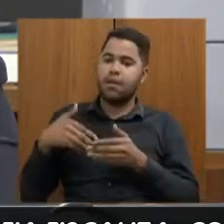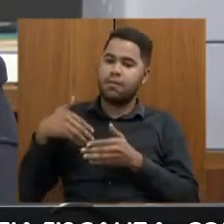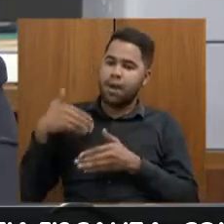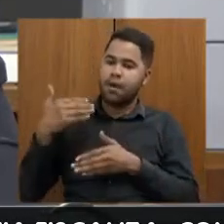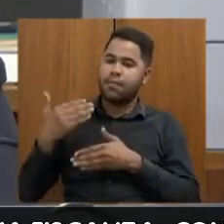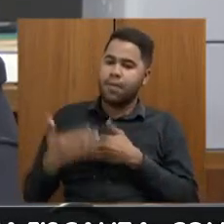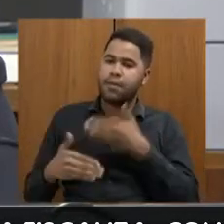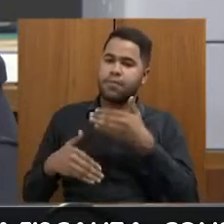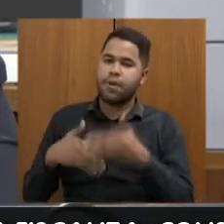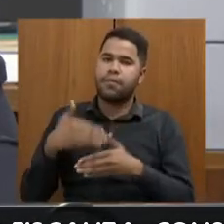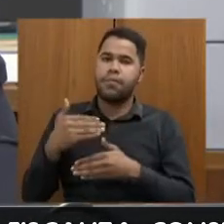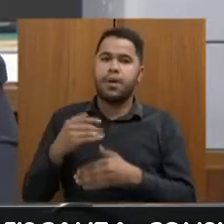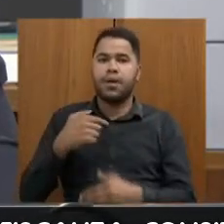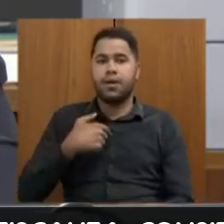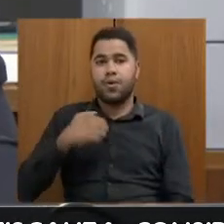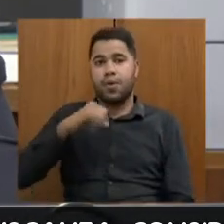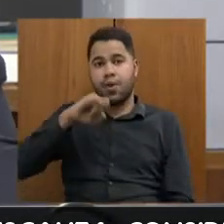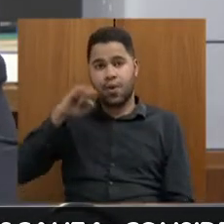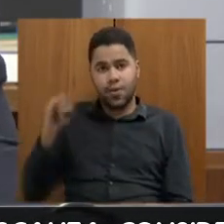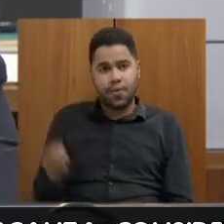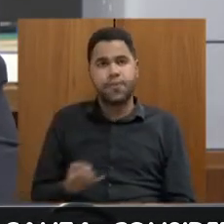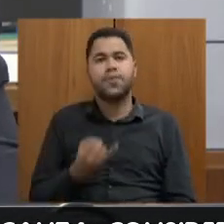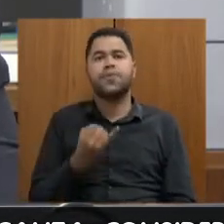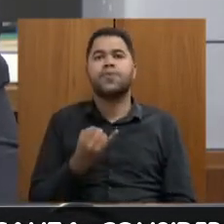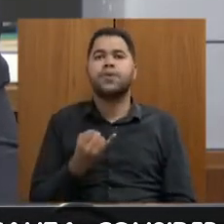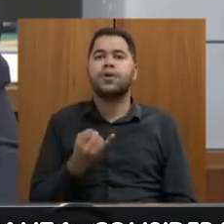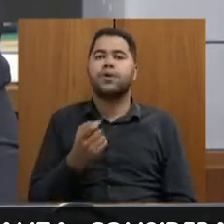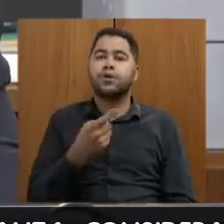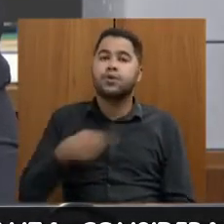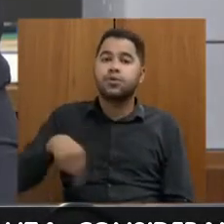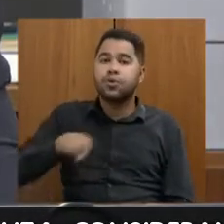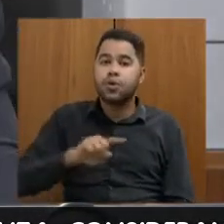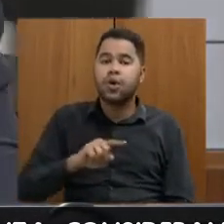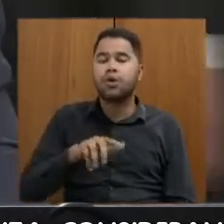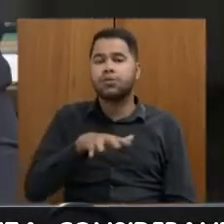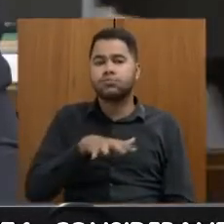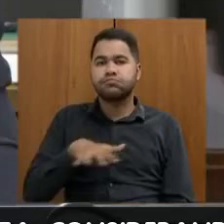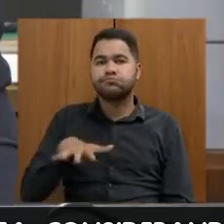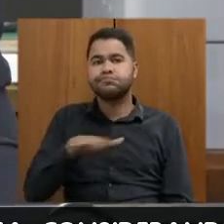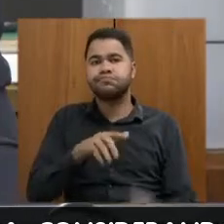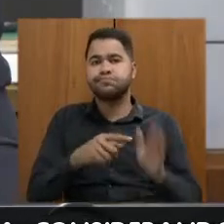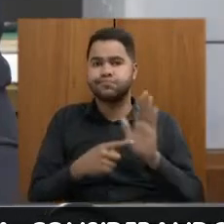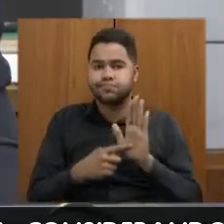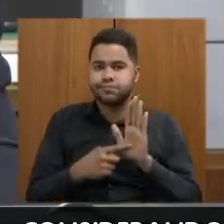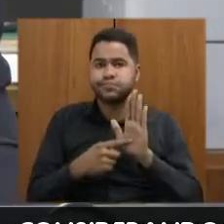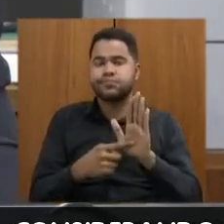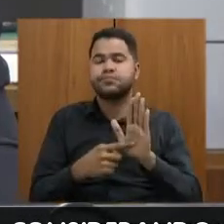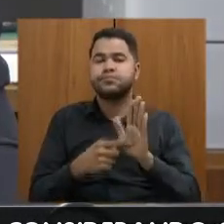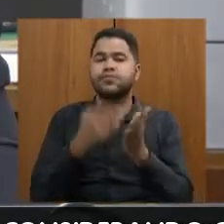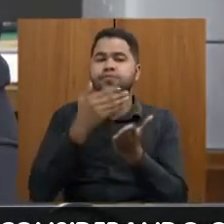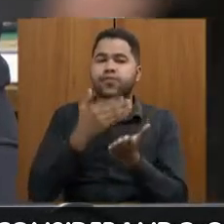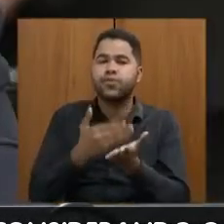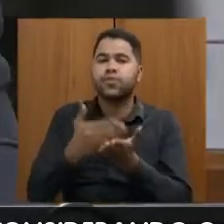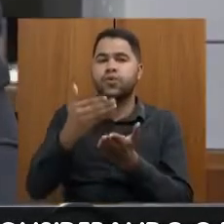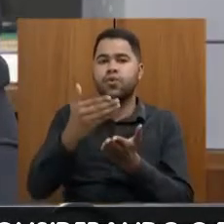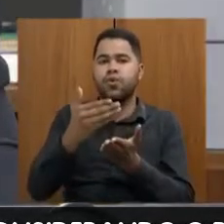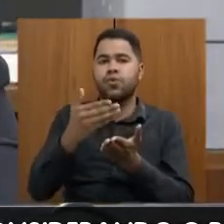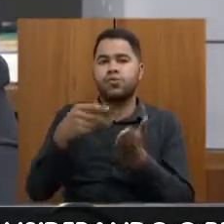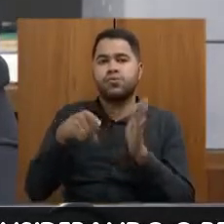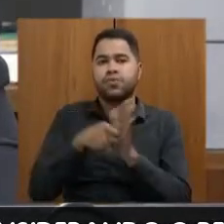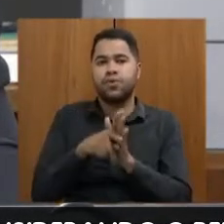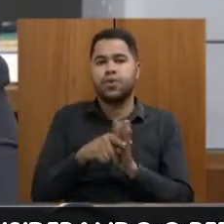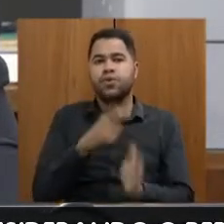feito e aqui eu aproveito né na nossa região para está mencionando o início da recuperação